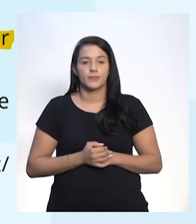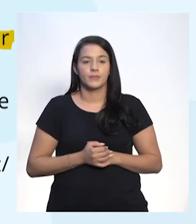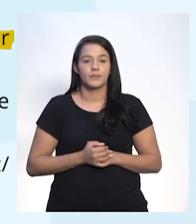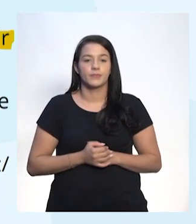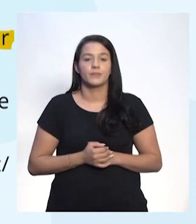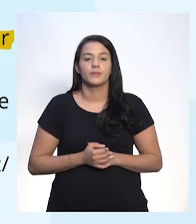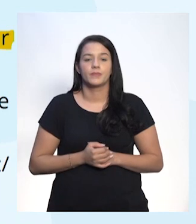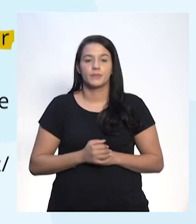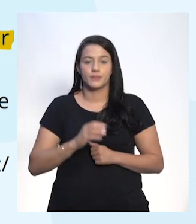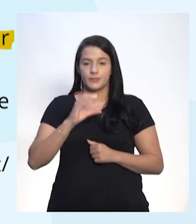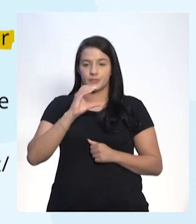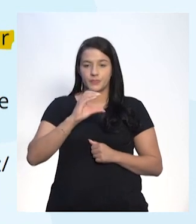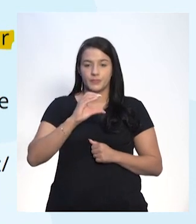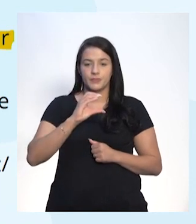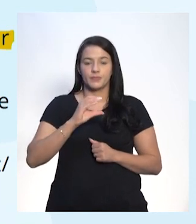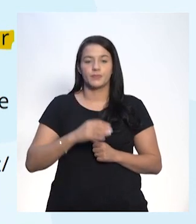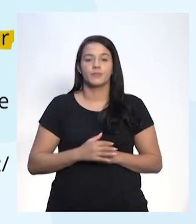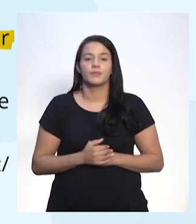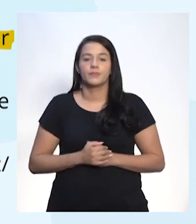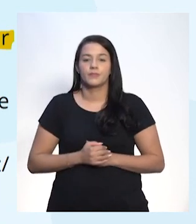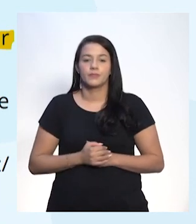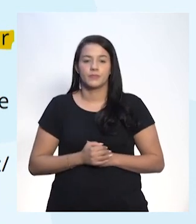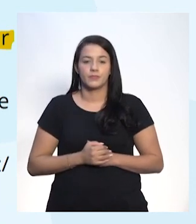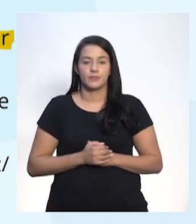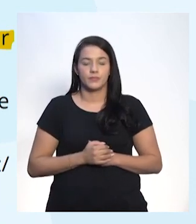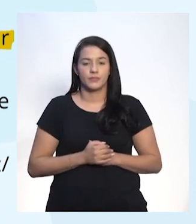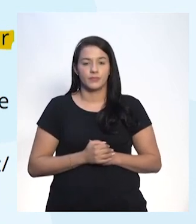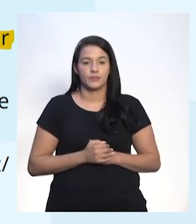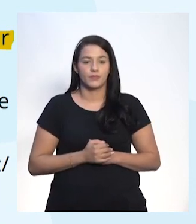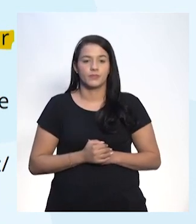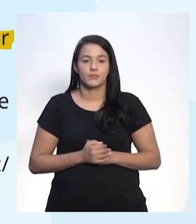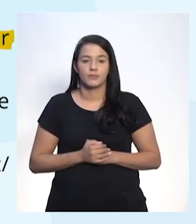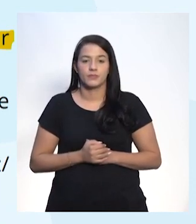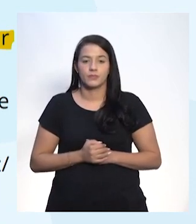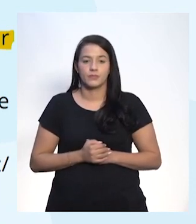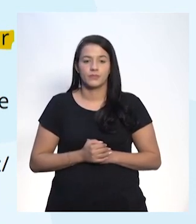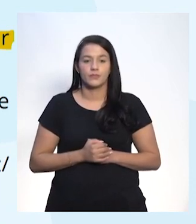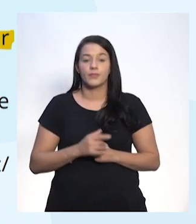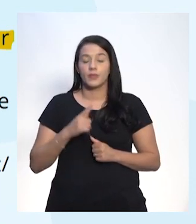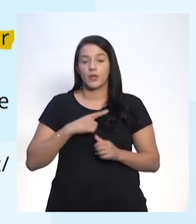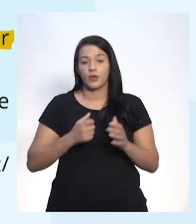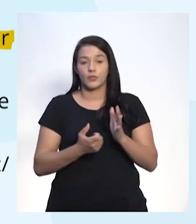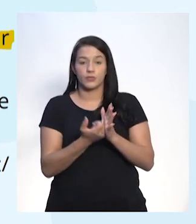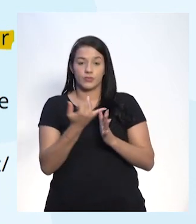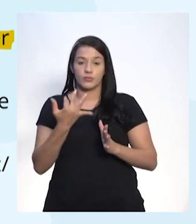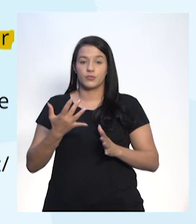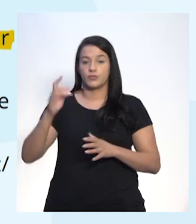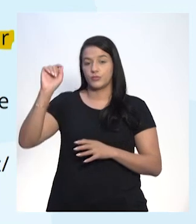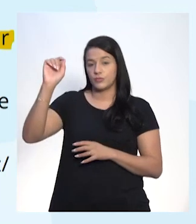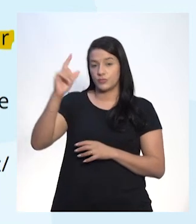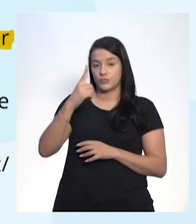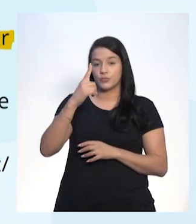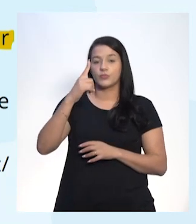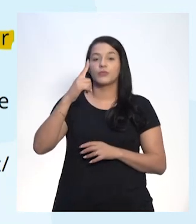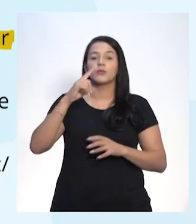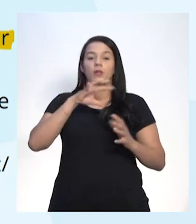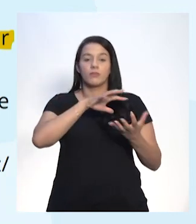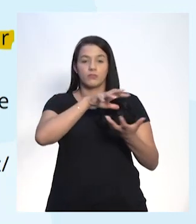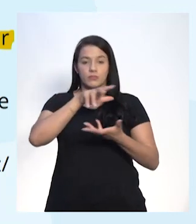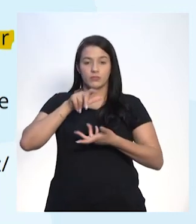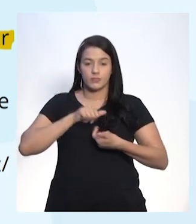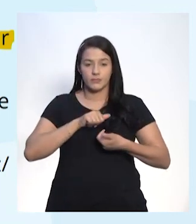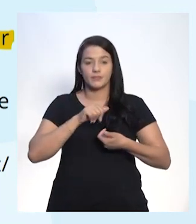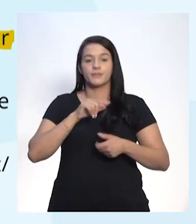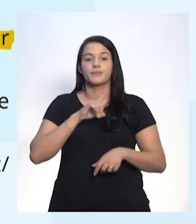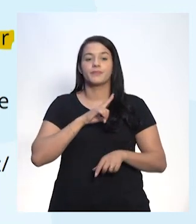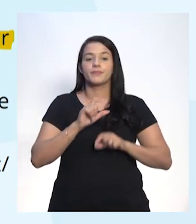of sunlight that arrives at the Earth's surface is not constant. A quantidade de luz solar que chega na superfície da